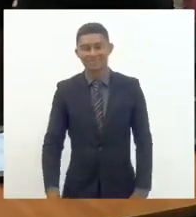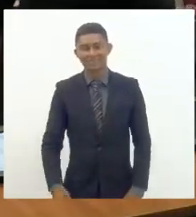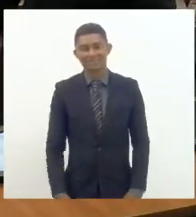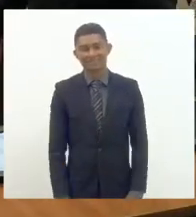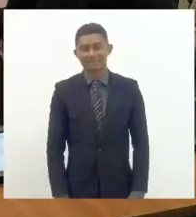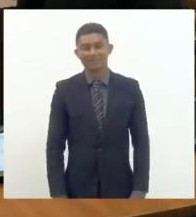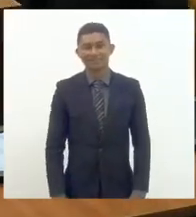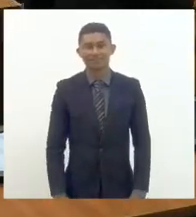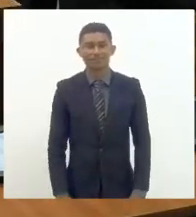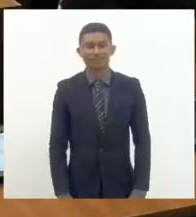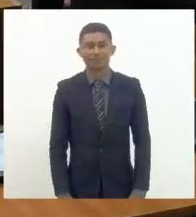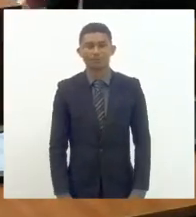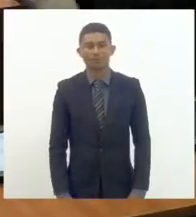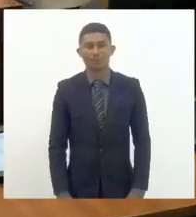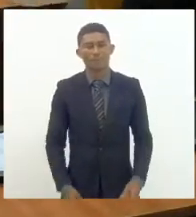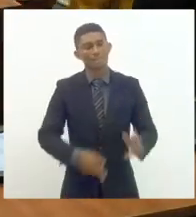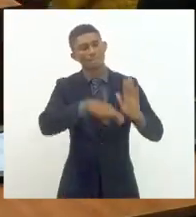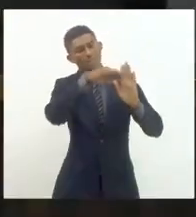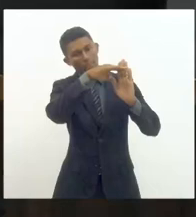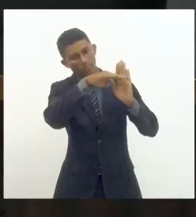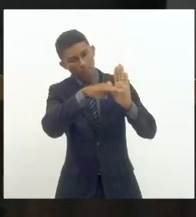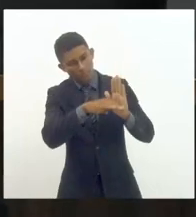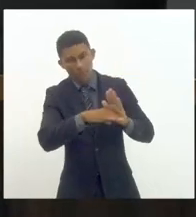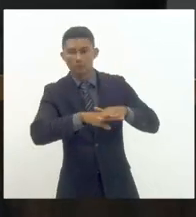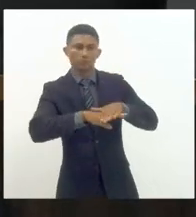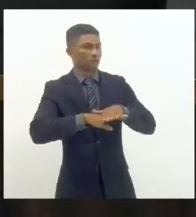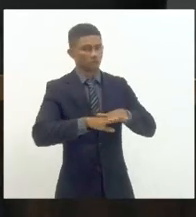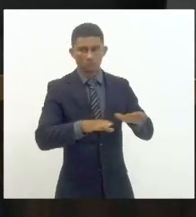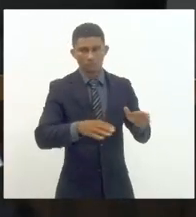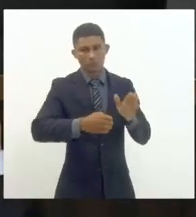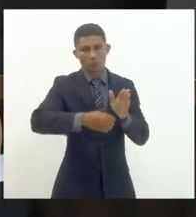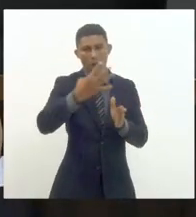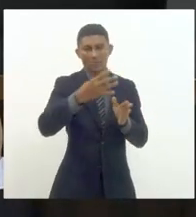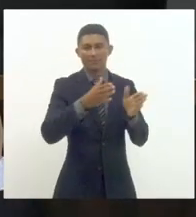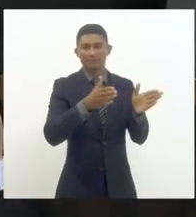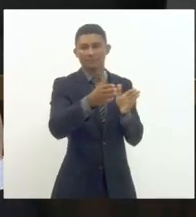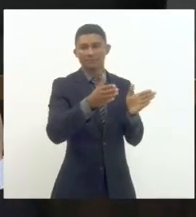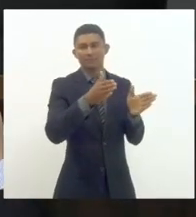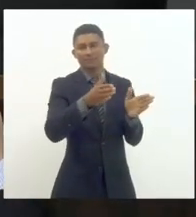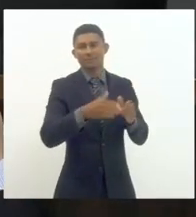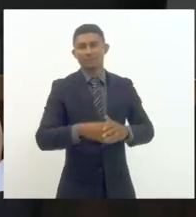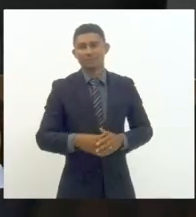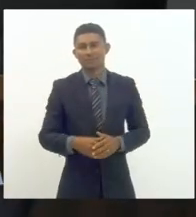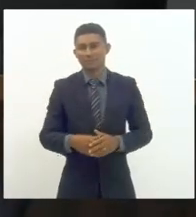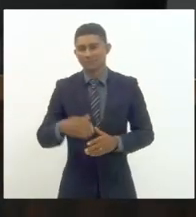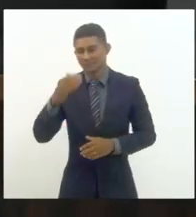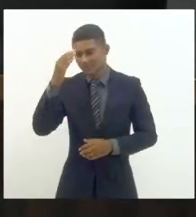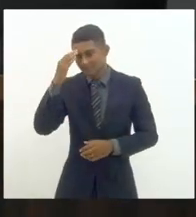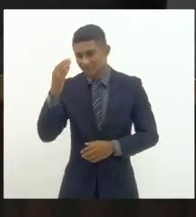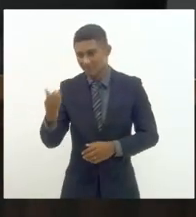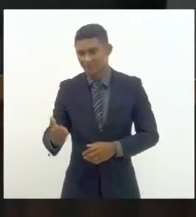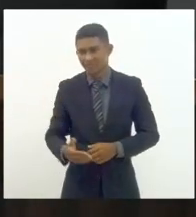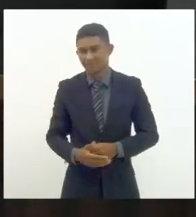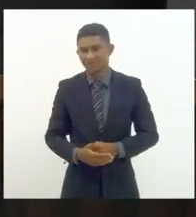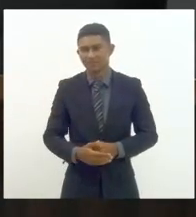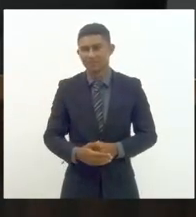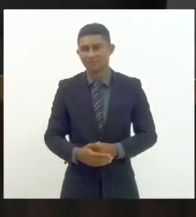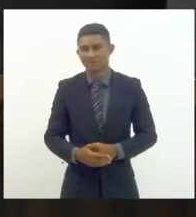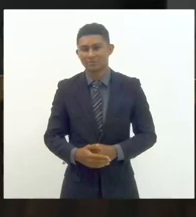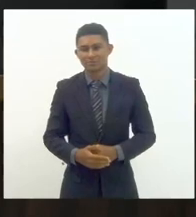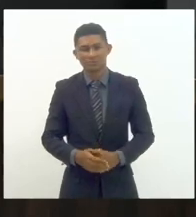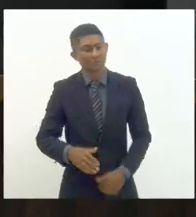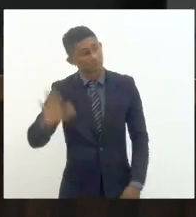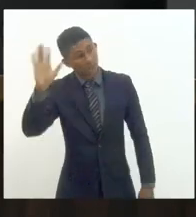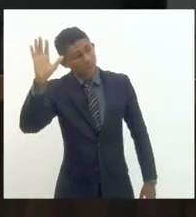Beijos. Nada mais a tratar na quarta sessão. Tá, obrigado, tá, meu amigo? Muito obrigado. Presidente. Oi.